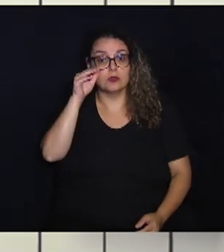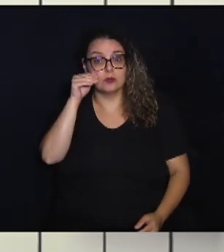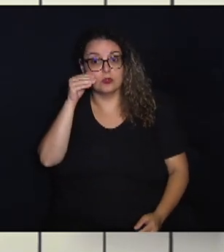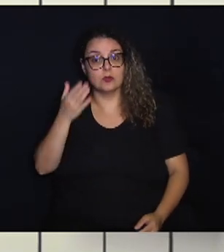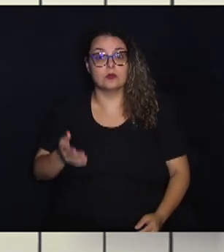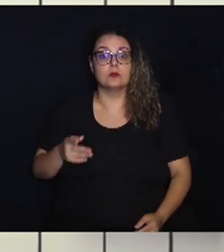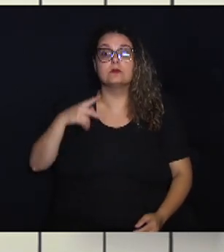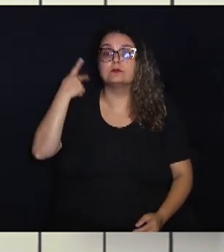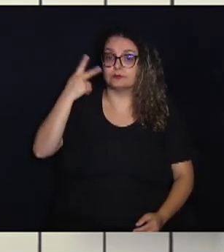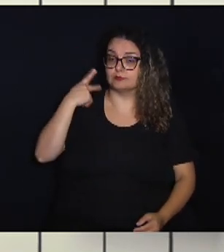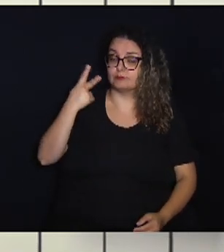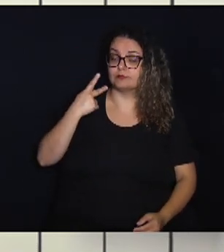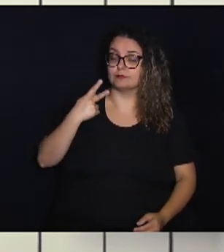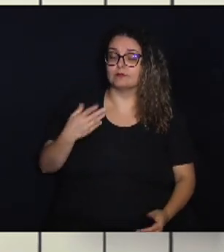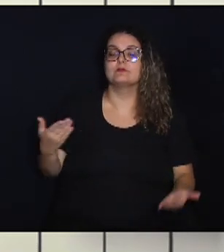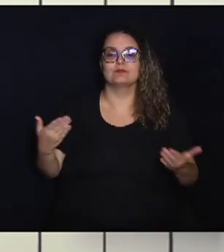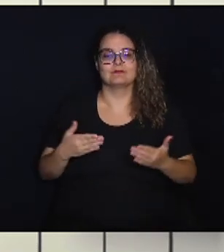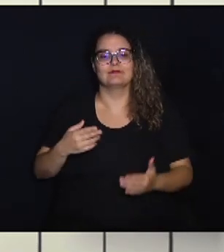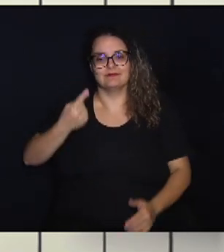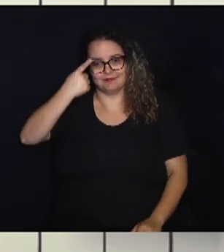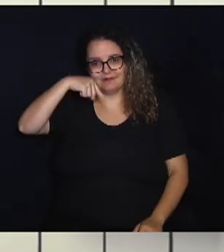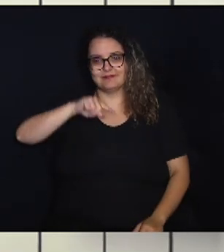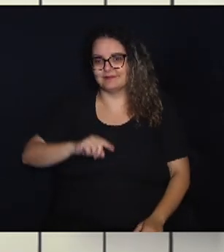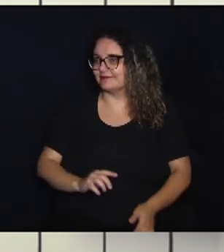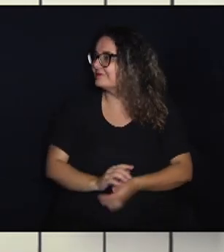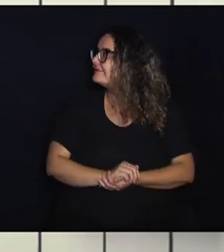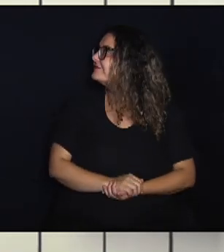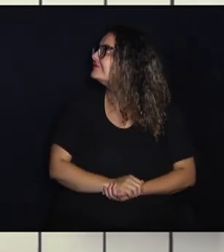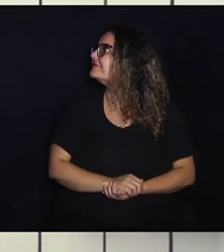do parlamentar, agora no Perfil.